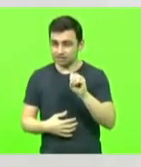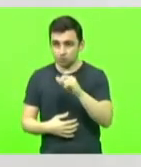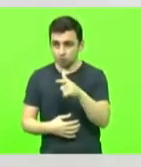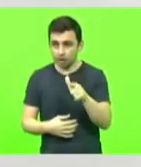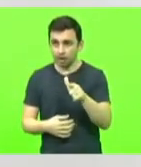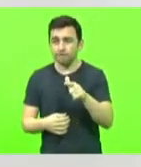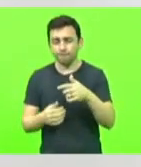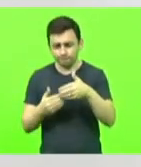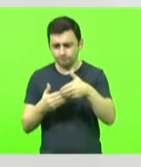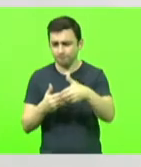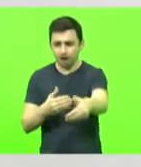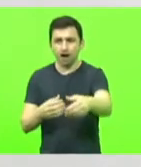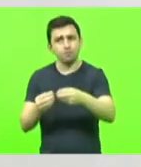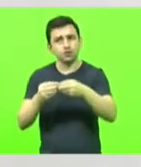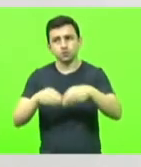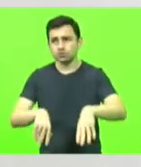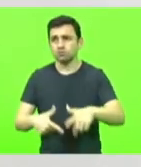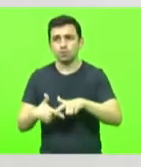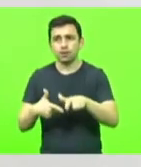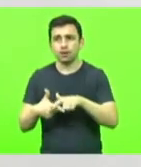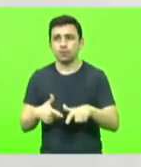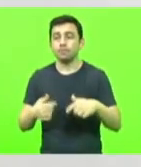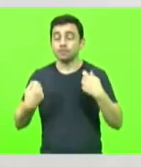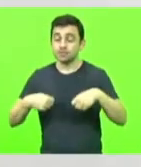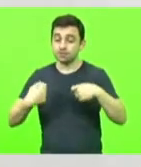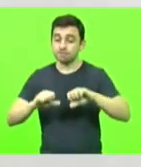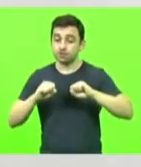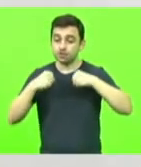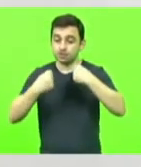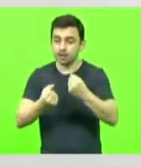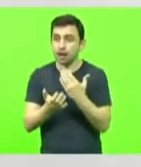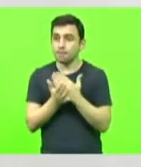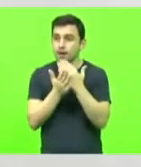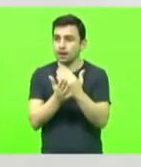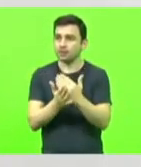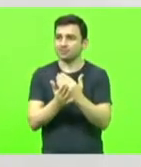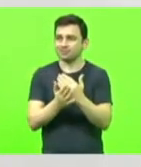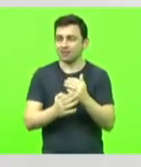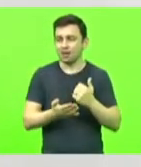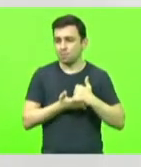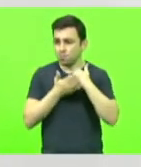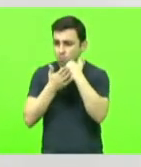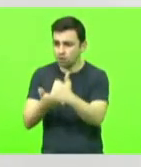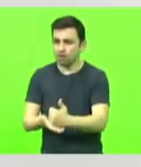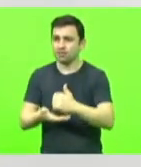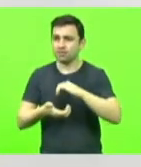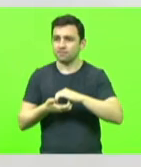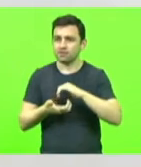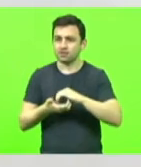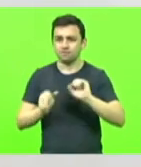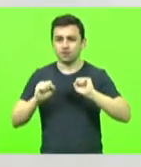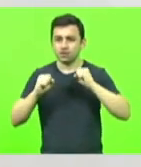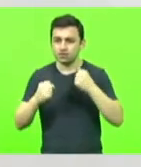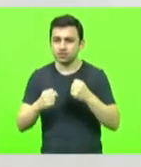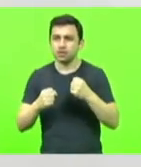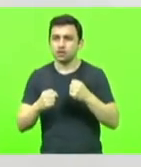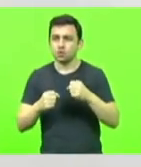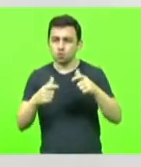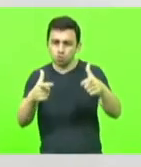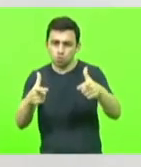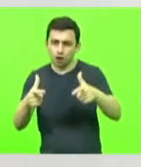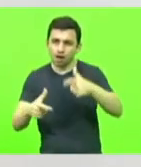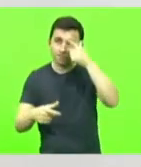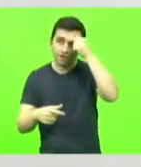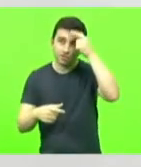constante. Precisamos fortalecer e apoiar nossa defesa civil estadual. Precisamos fortalecer nossos centros de pesquisas